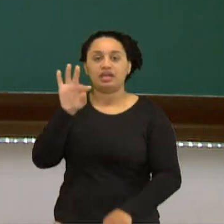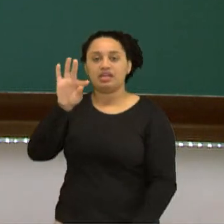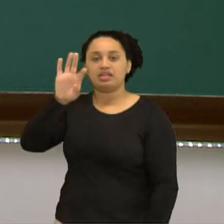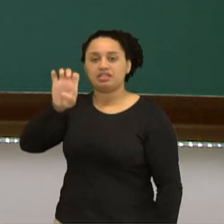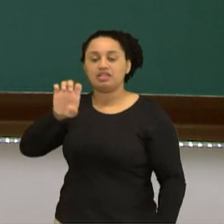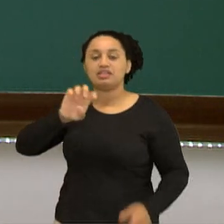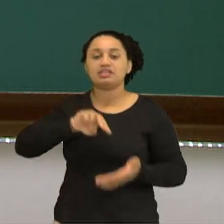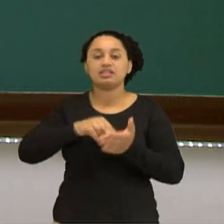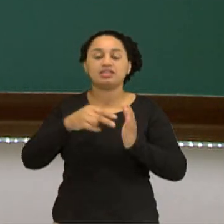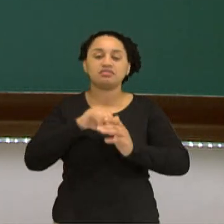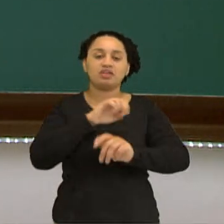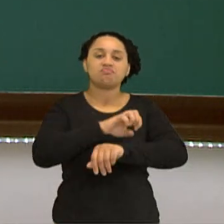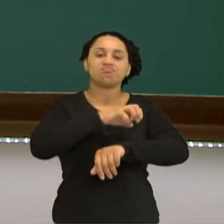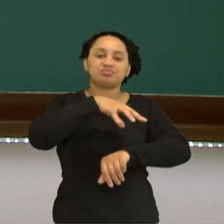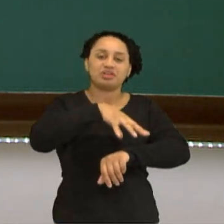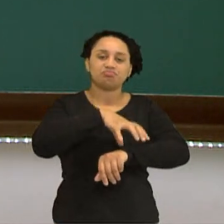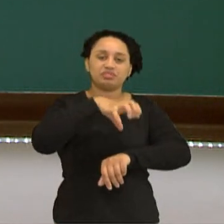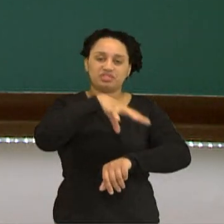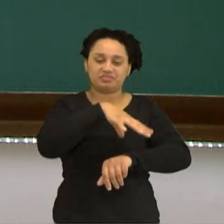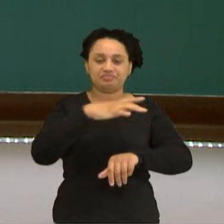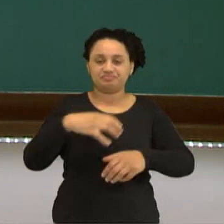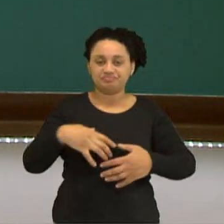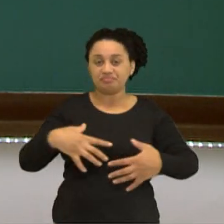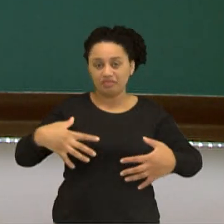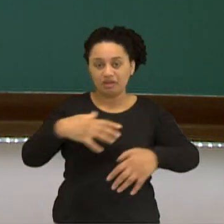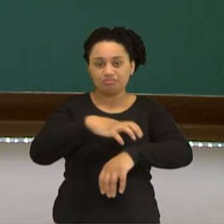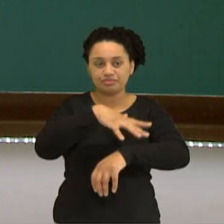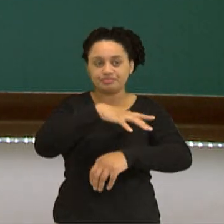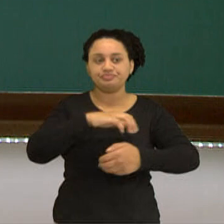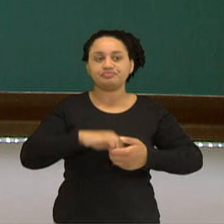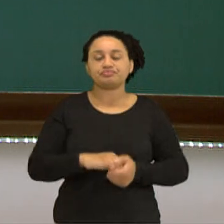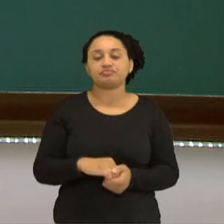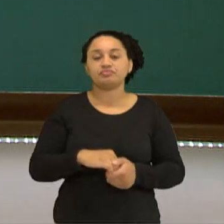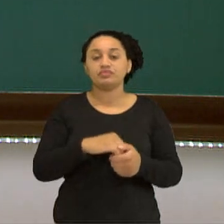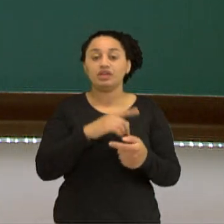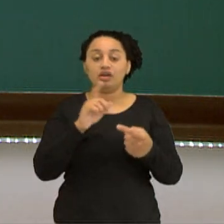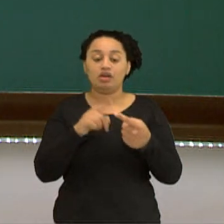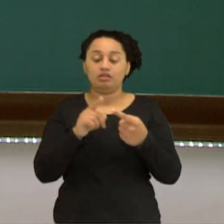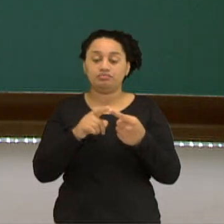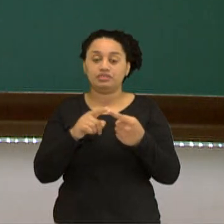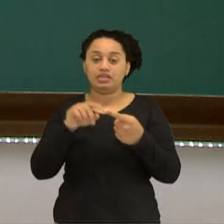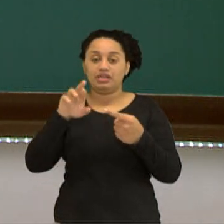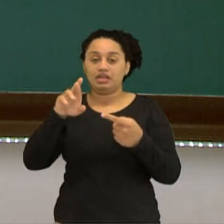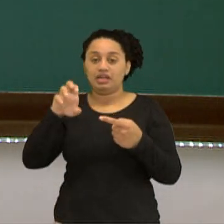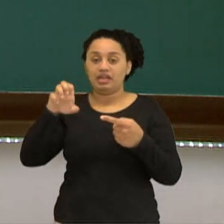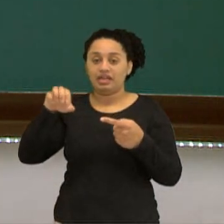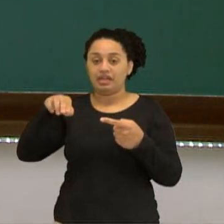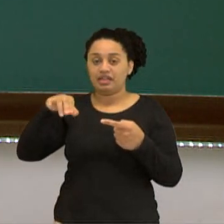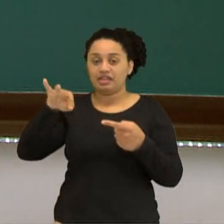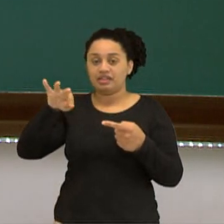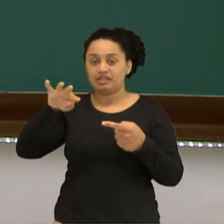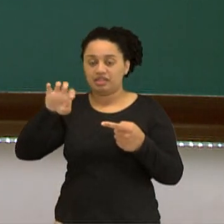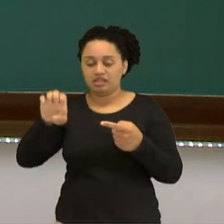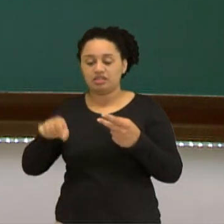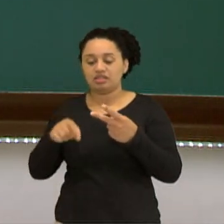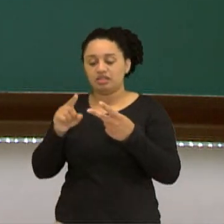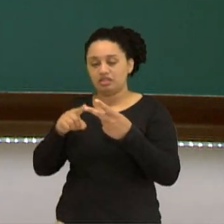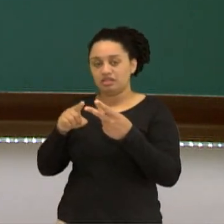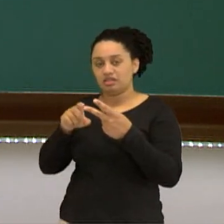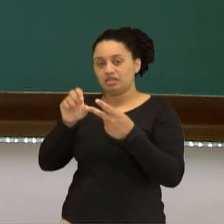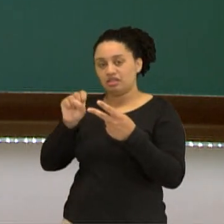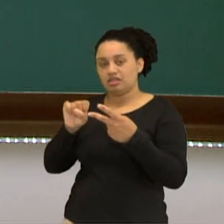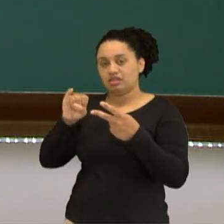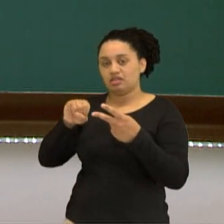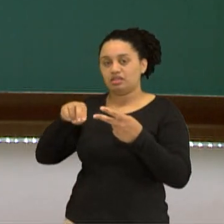está inflamado, beleza? Por exemplo, eu tenho rinite e sinusite. Sabe diferenciar as duas? Bom,